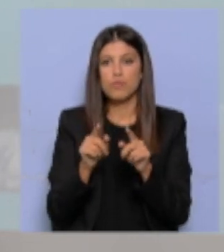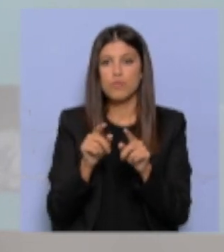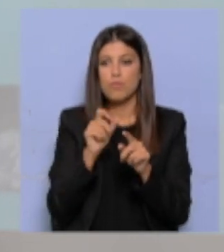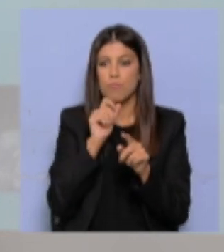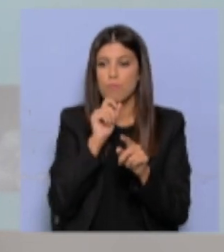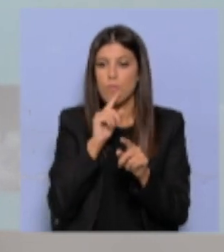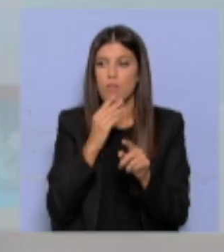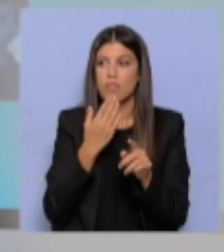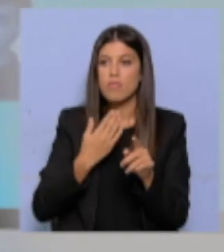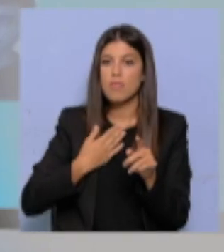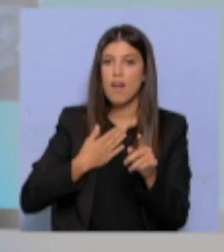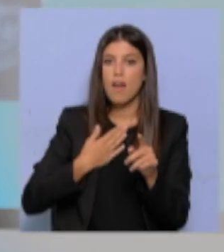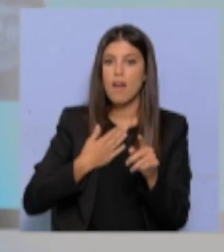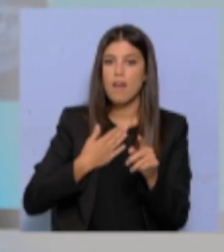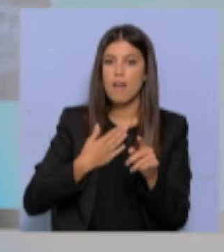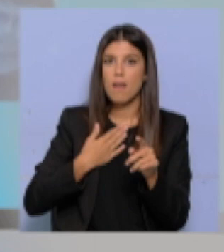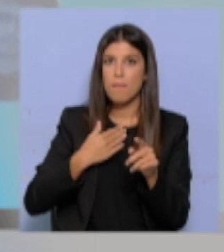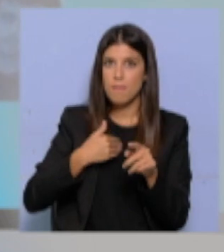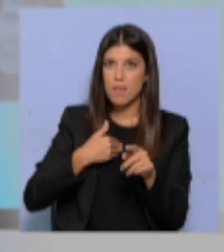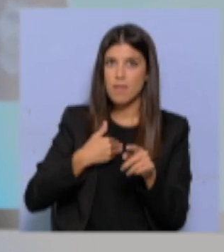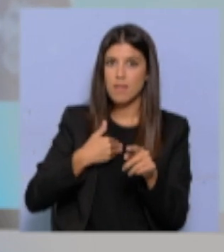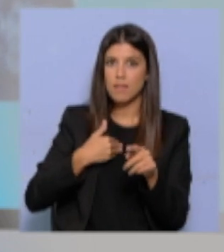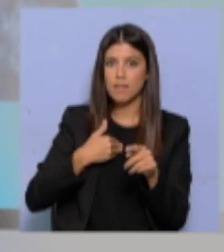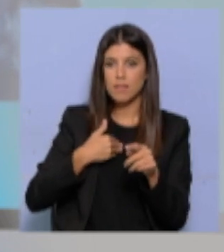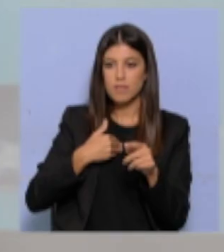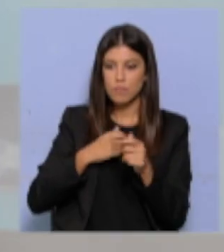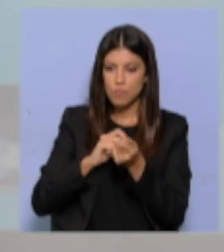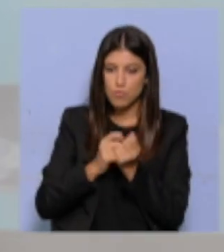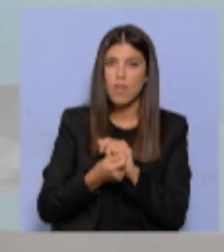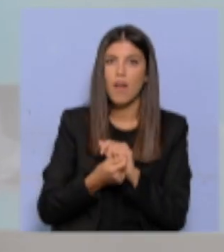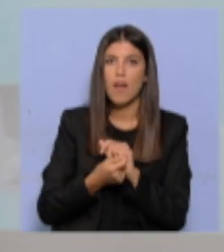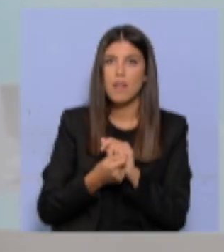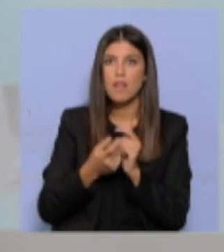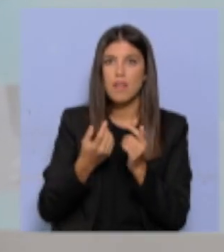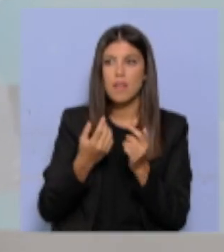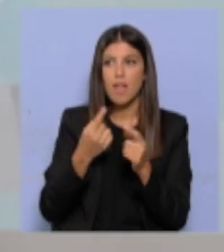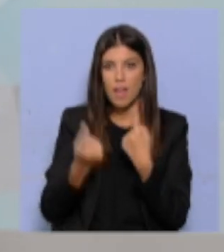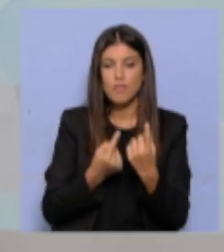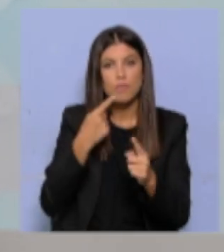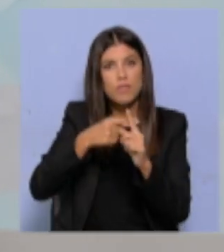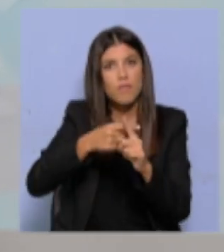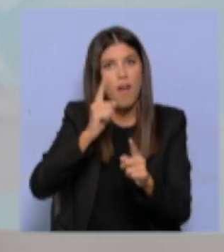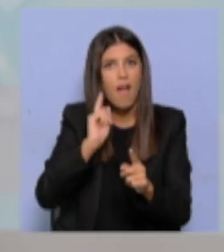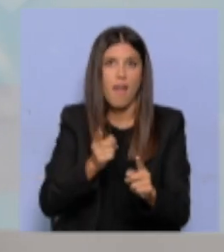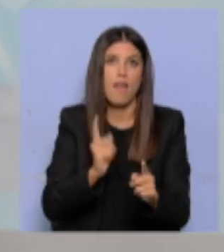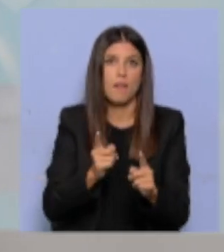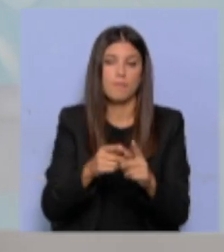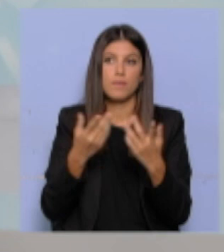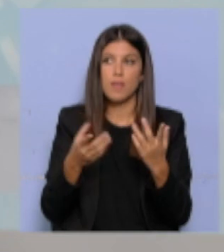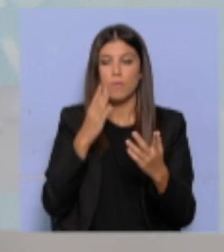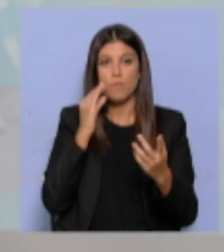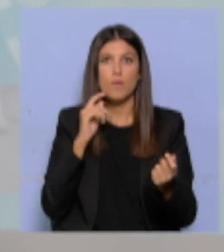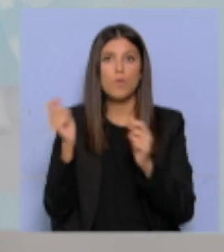abanar-me e fazer com que essas folhas caiam, o que é bom. Portanto, o diálogo é sempre